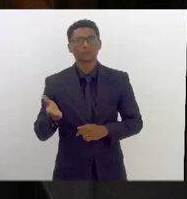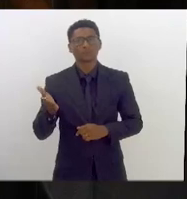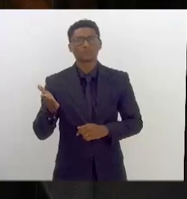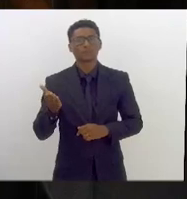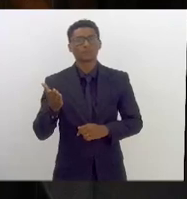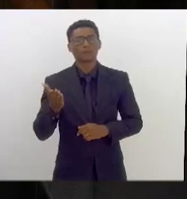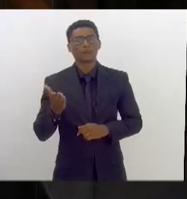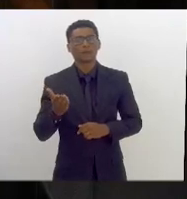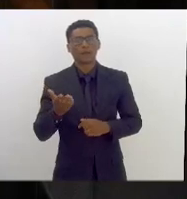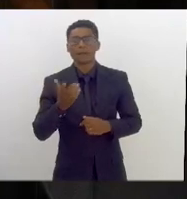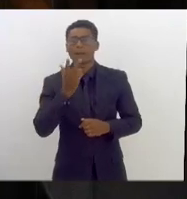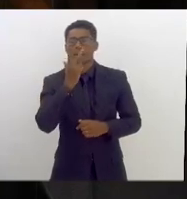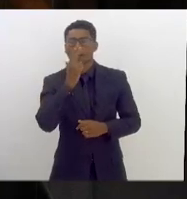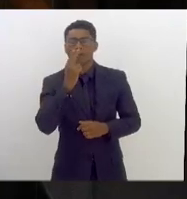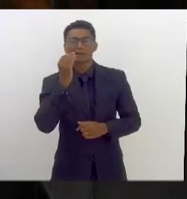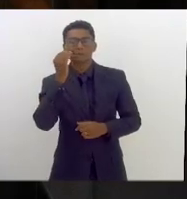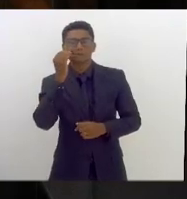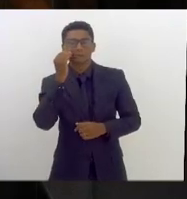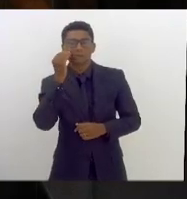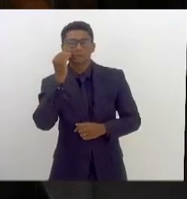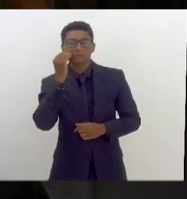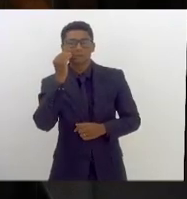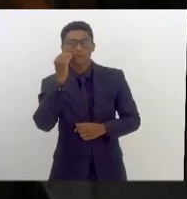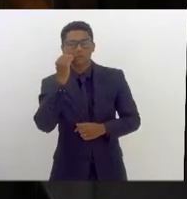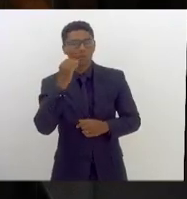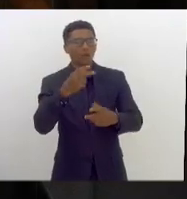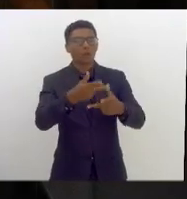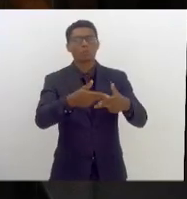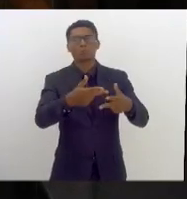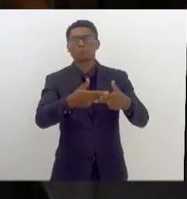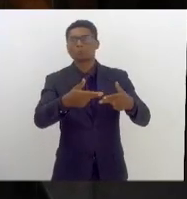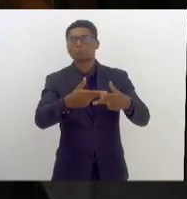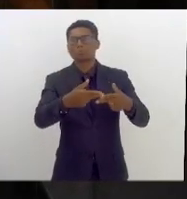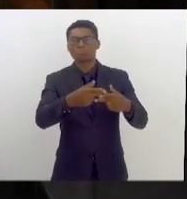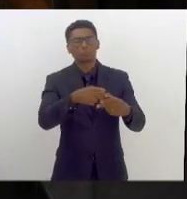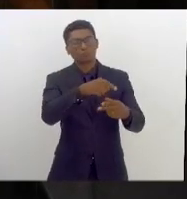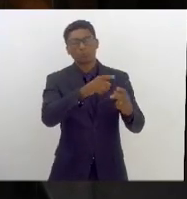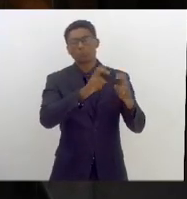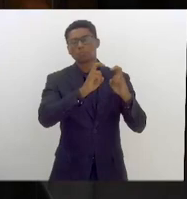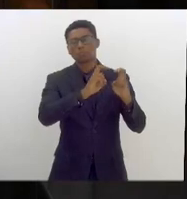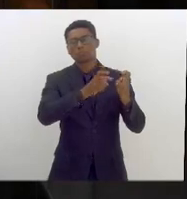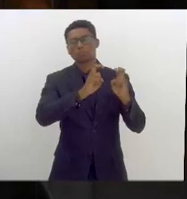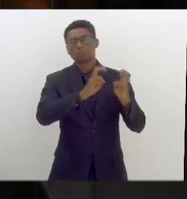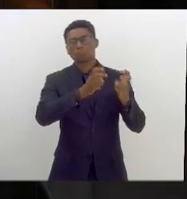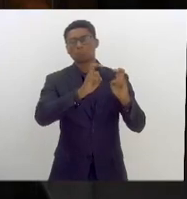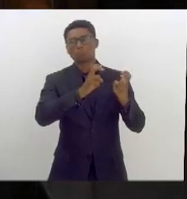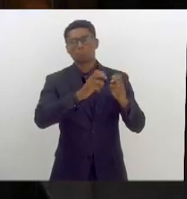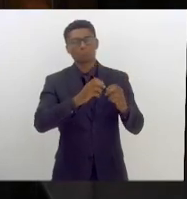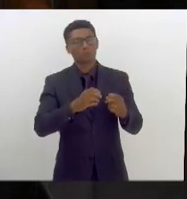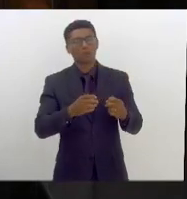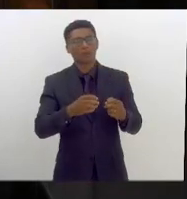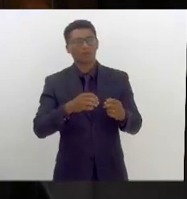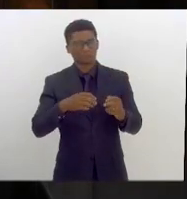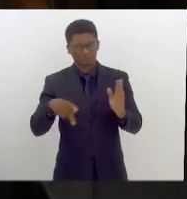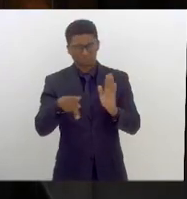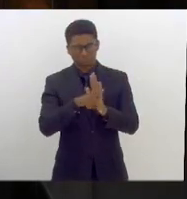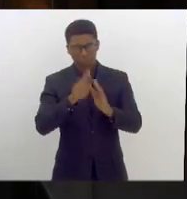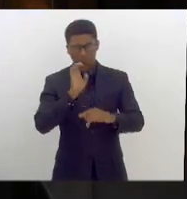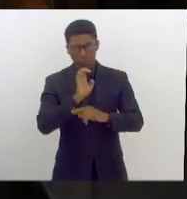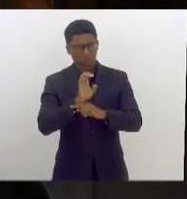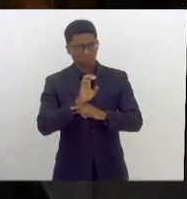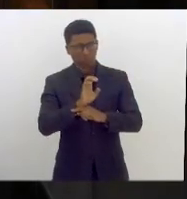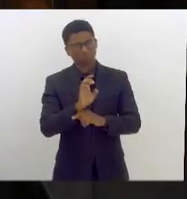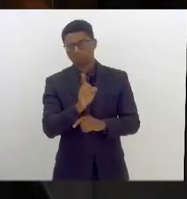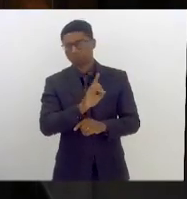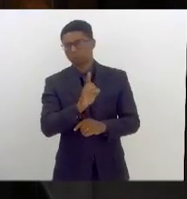de transporte de passageiros por ferrovia não era nem do Estado. Desconhecia